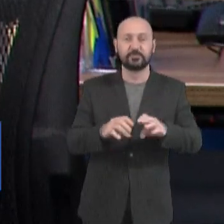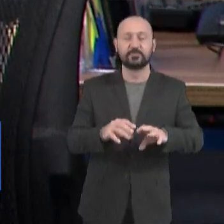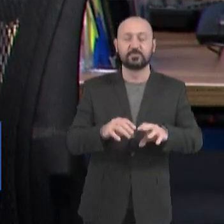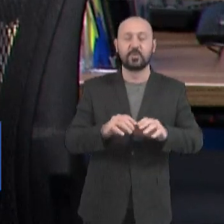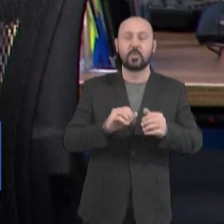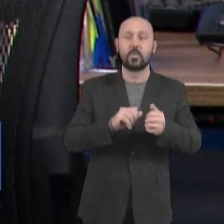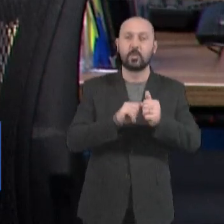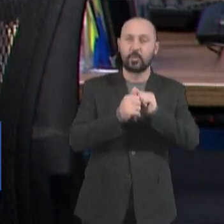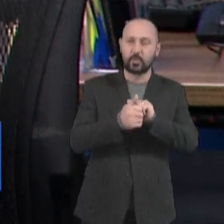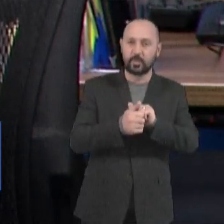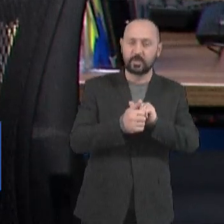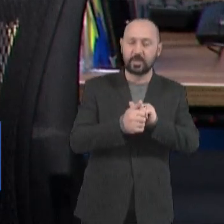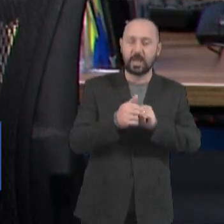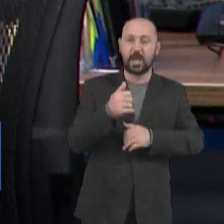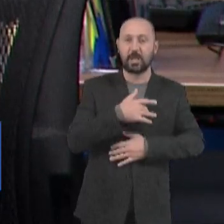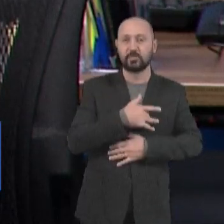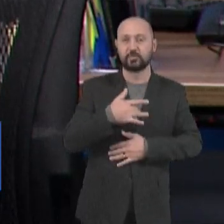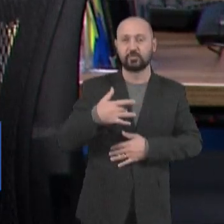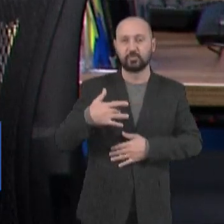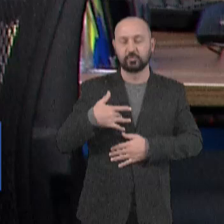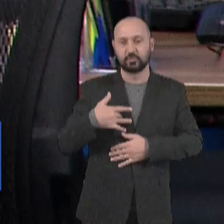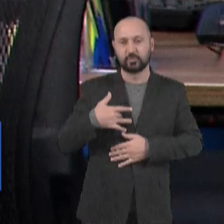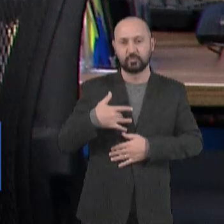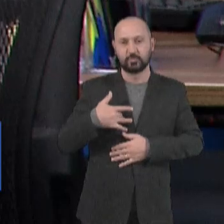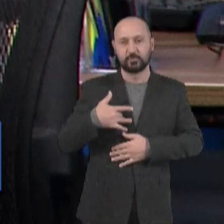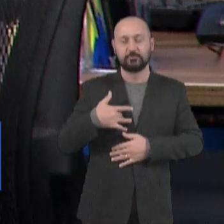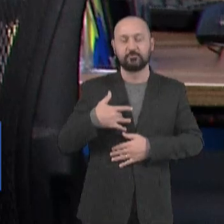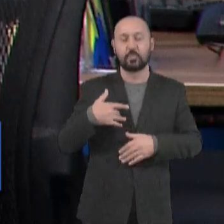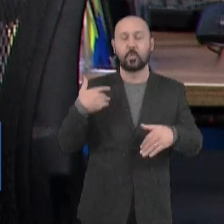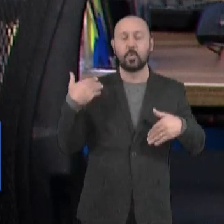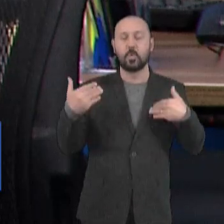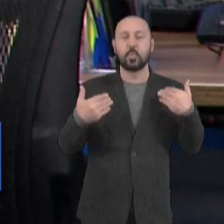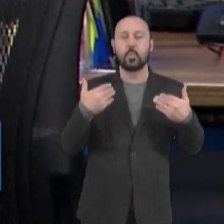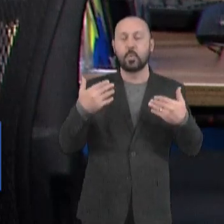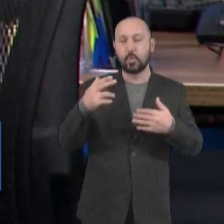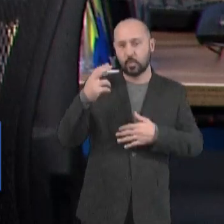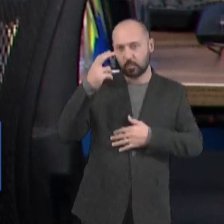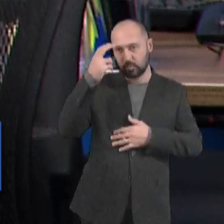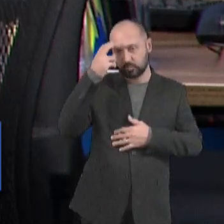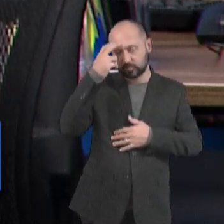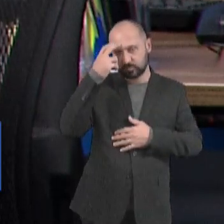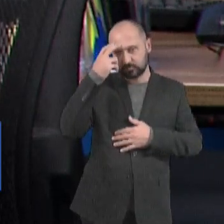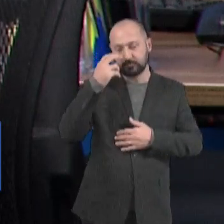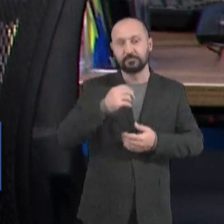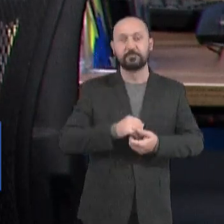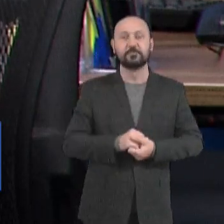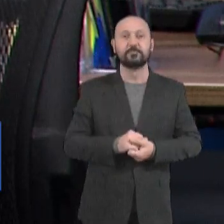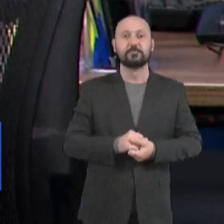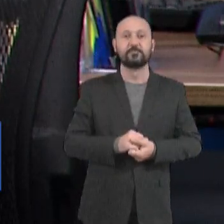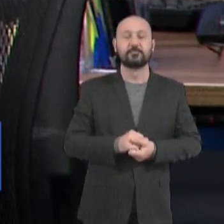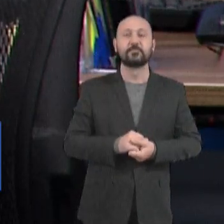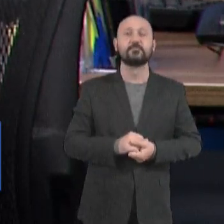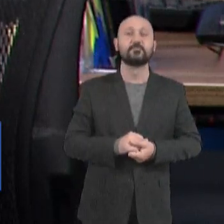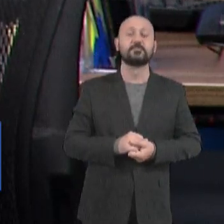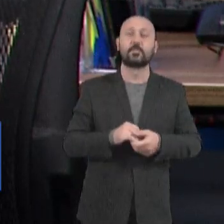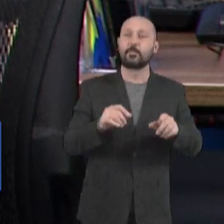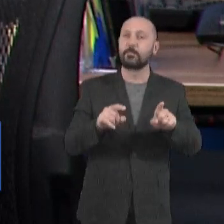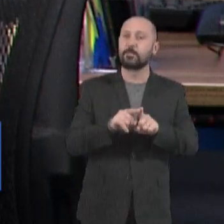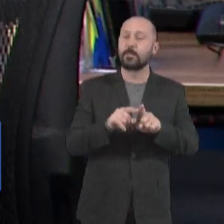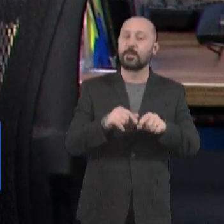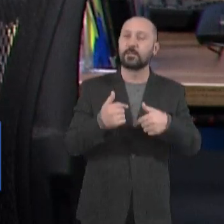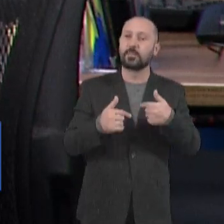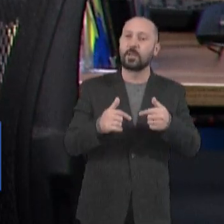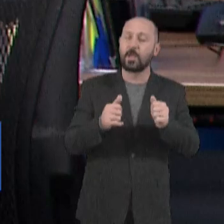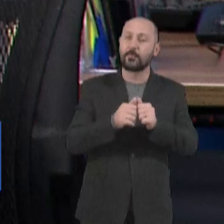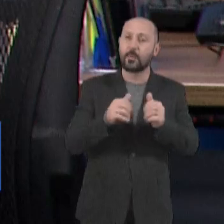o esporte, a saúde e o turismo sustentável, cultural e cívico. Também